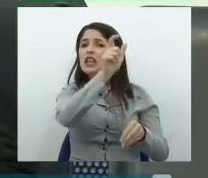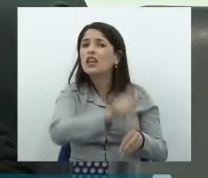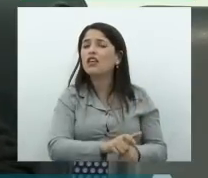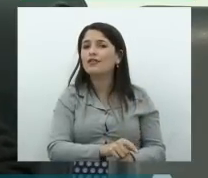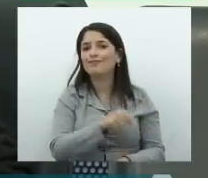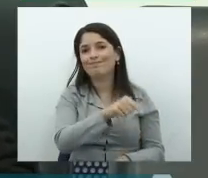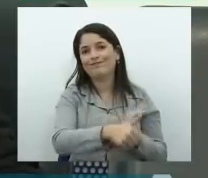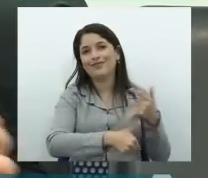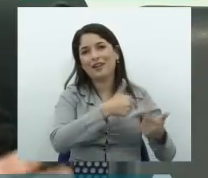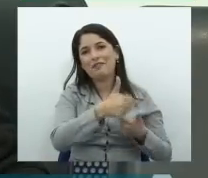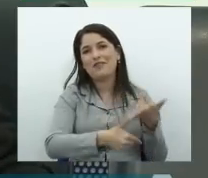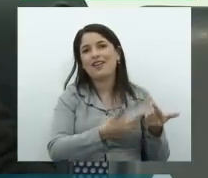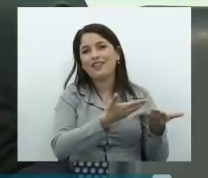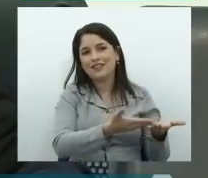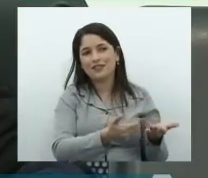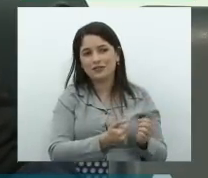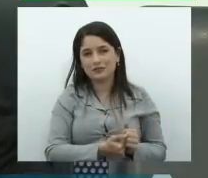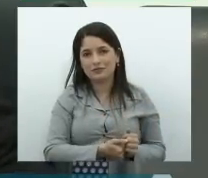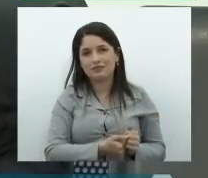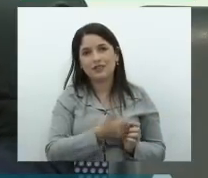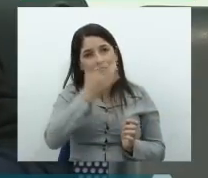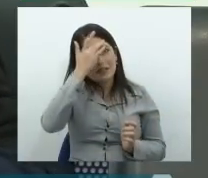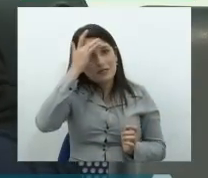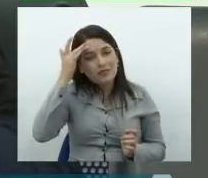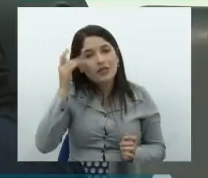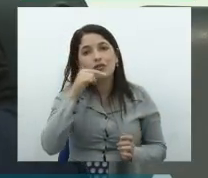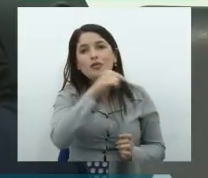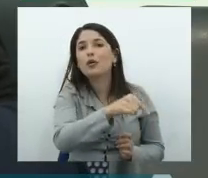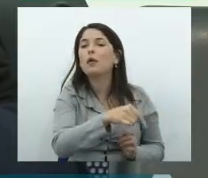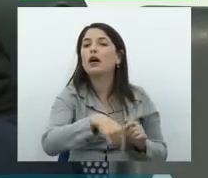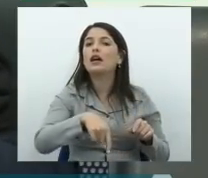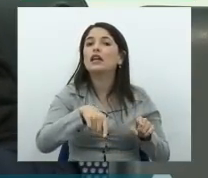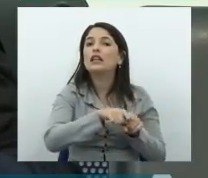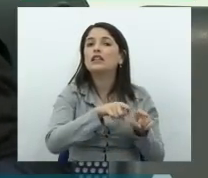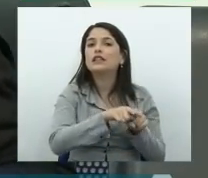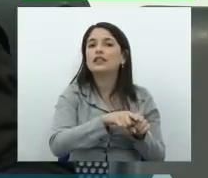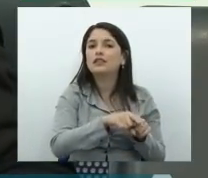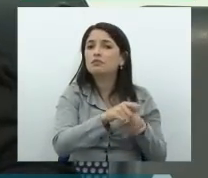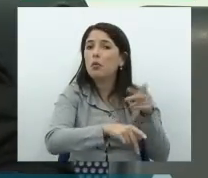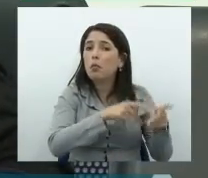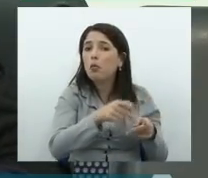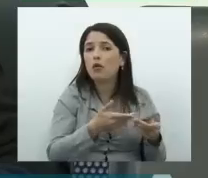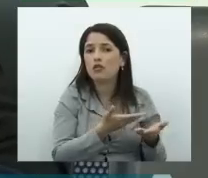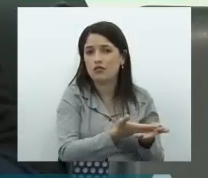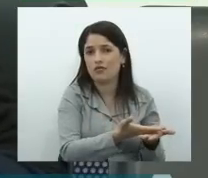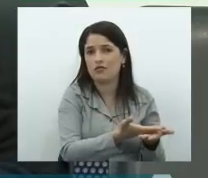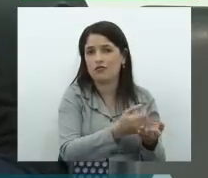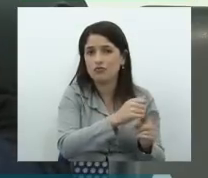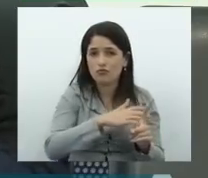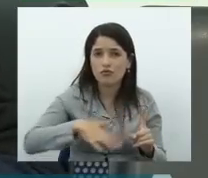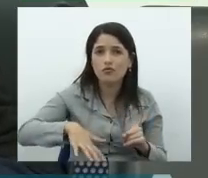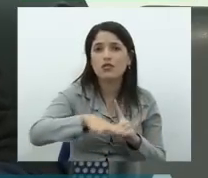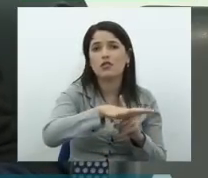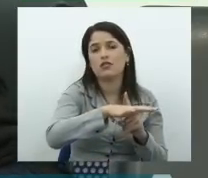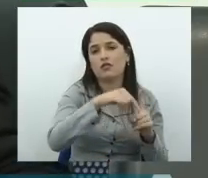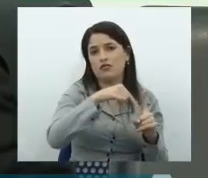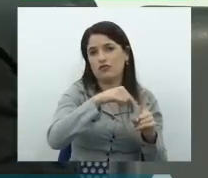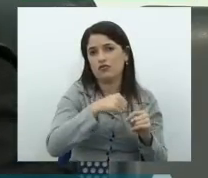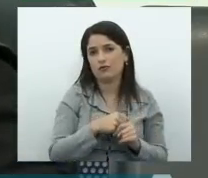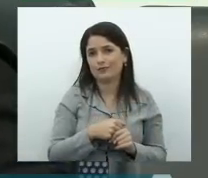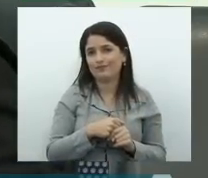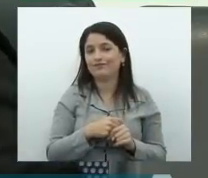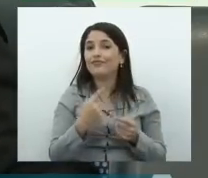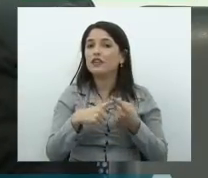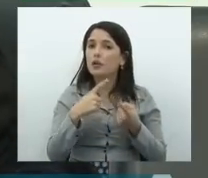são os populares. Por quê? Porque nós vivemos uma sociedade discricionária, onde o povo paga para não